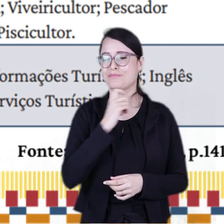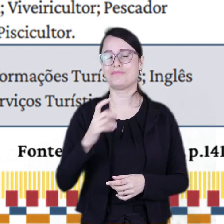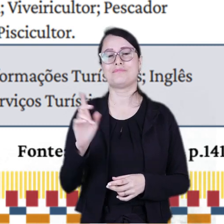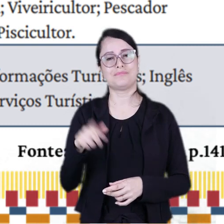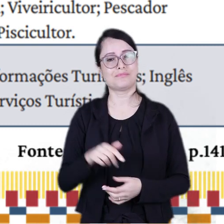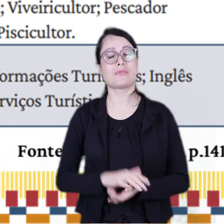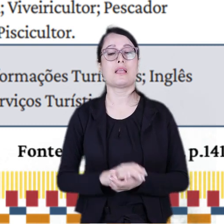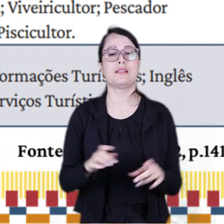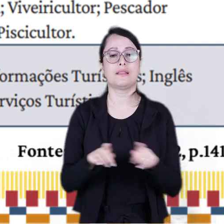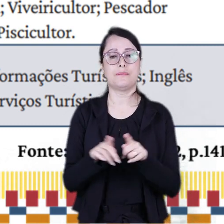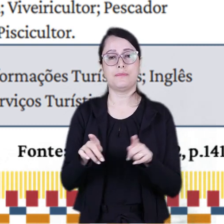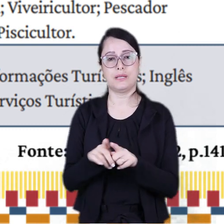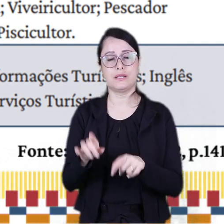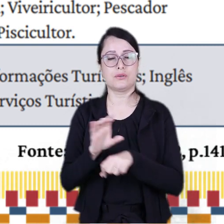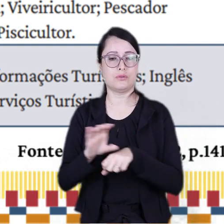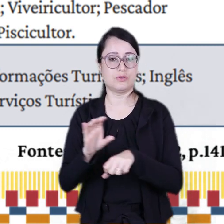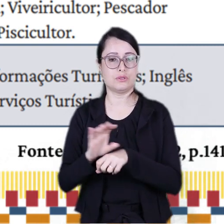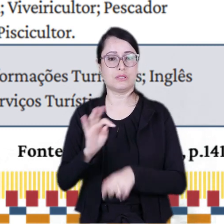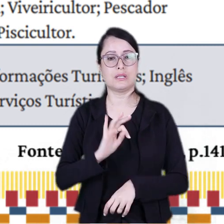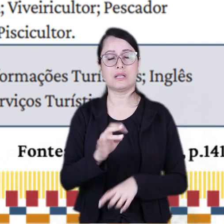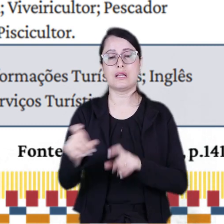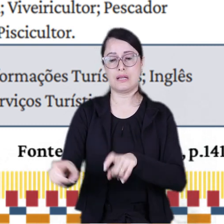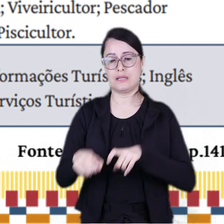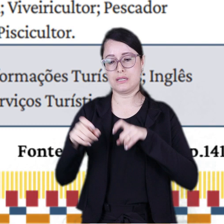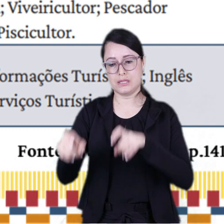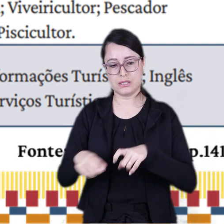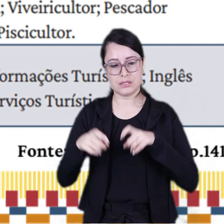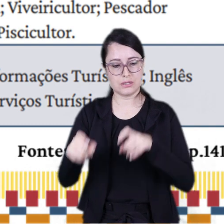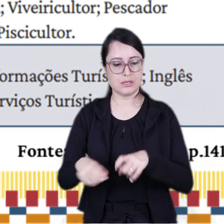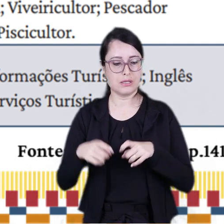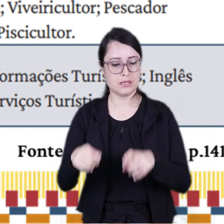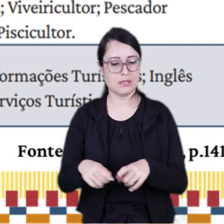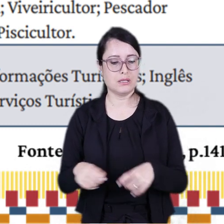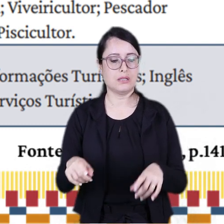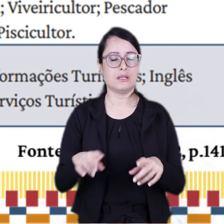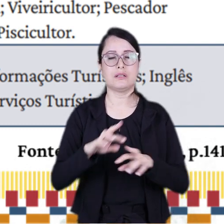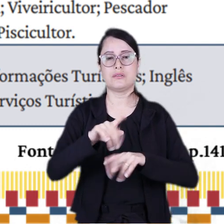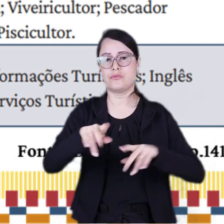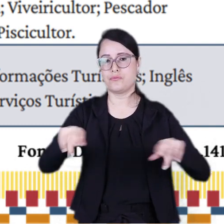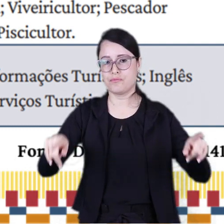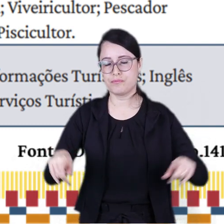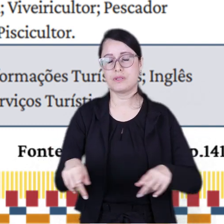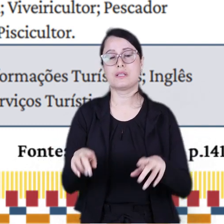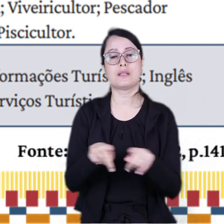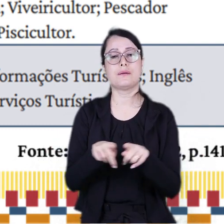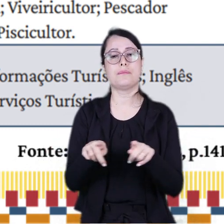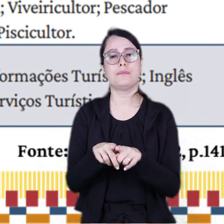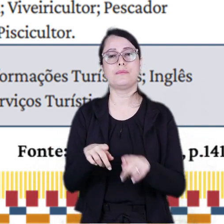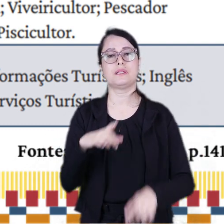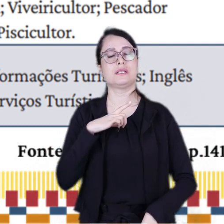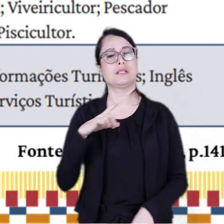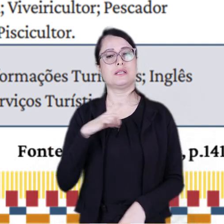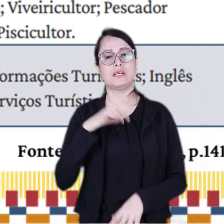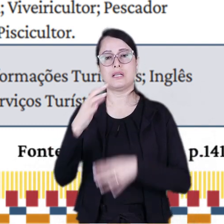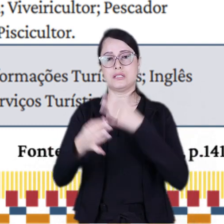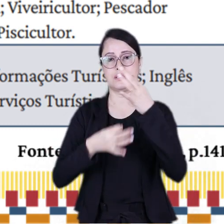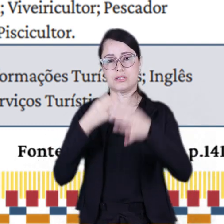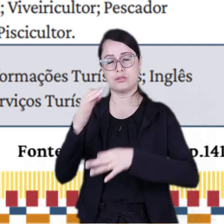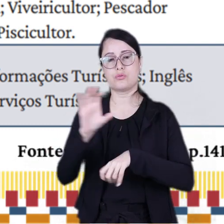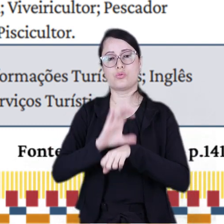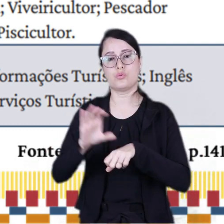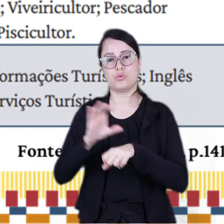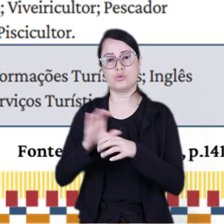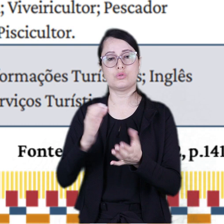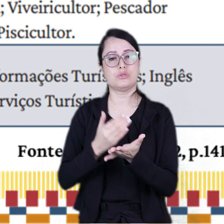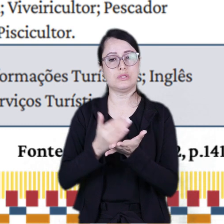sólidos de barbeiro e na sequência nós temos os recursos naturais a sugestão de cursos técnicos